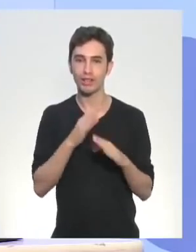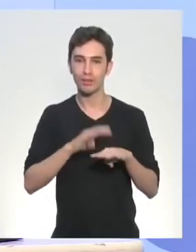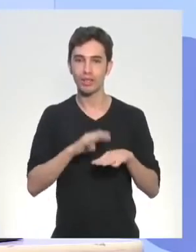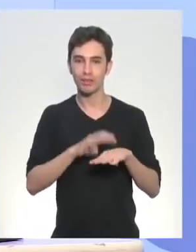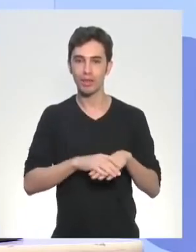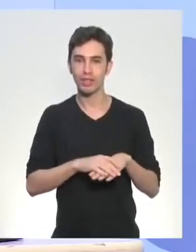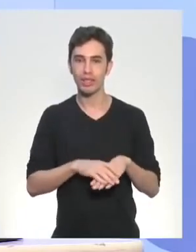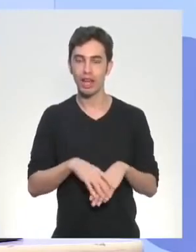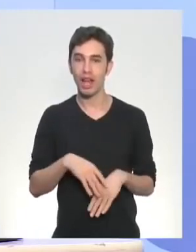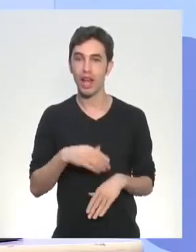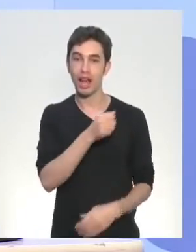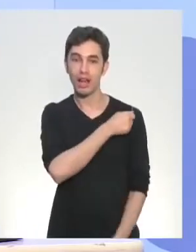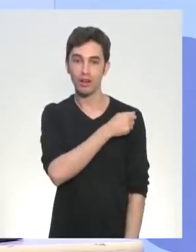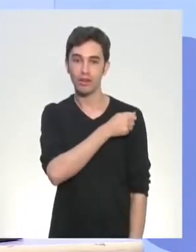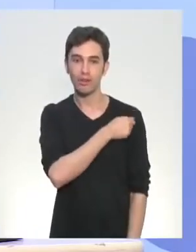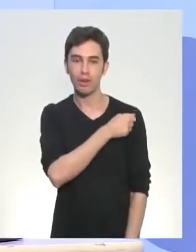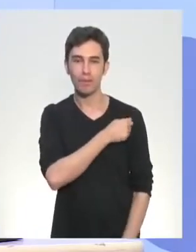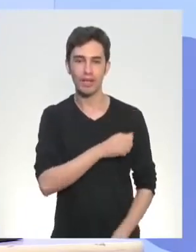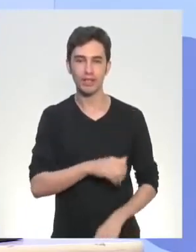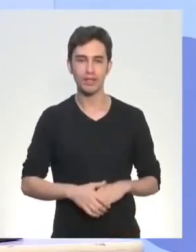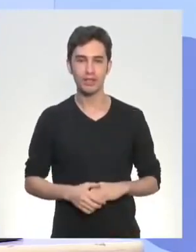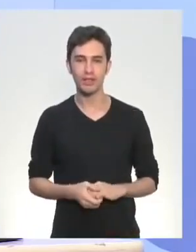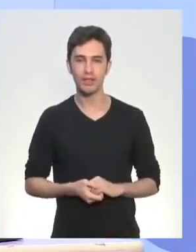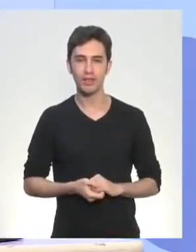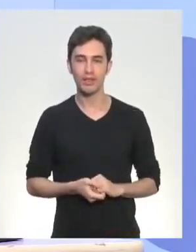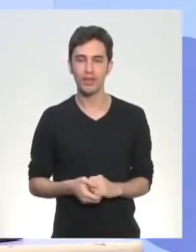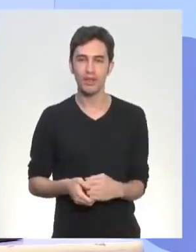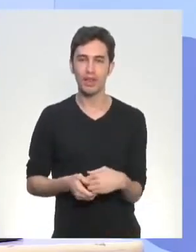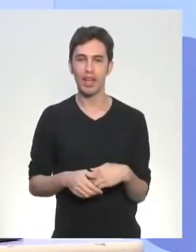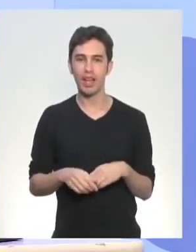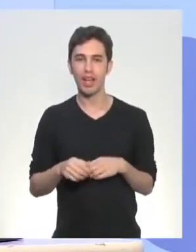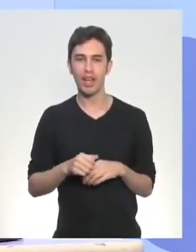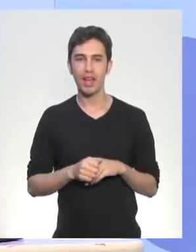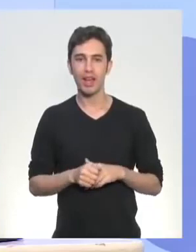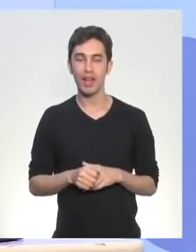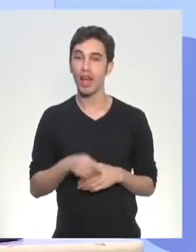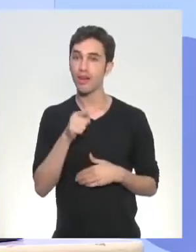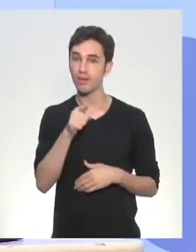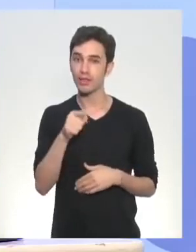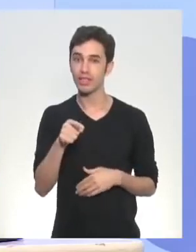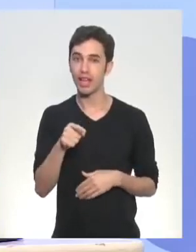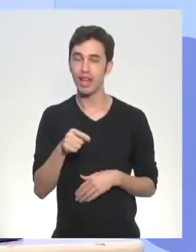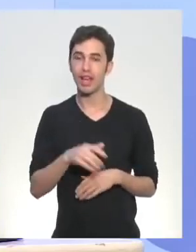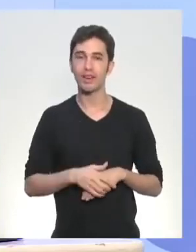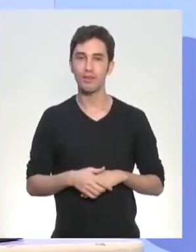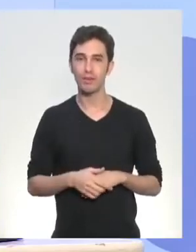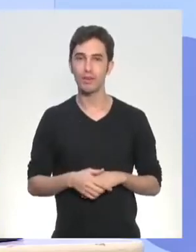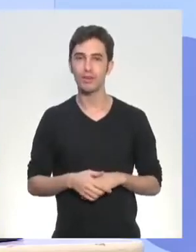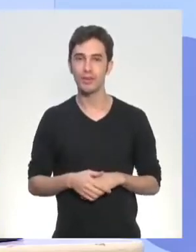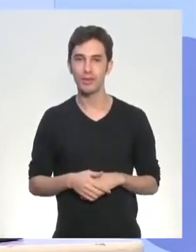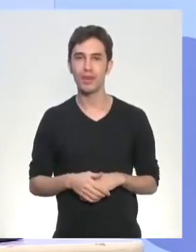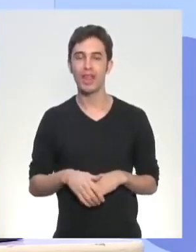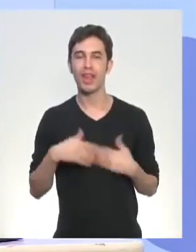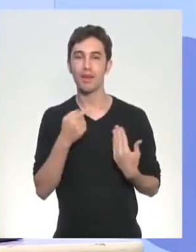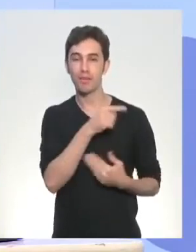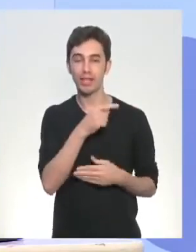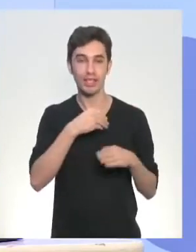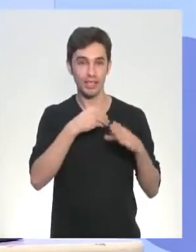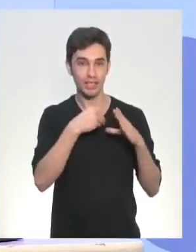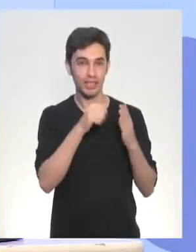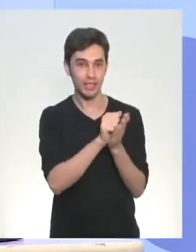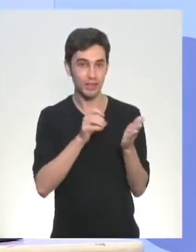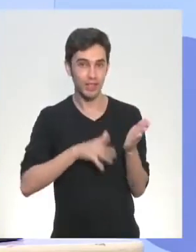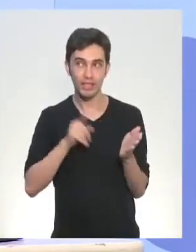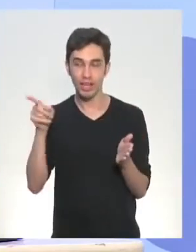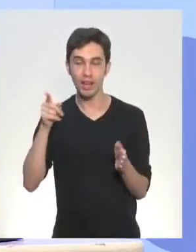entrar lá no chat da sua sala de aula. Seu professor estará te esperando, hein? Mande as respostas das atividades para ele. E